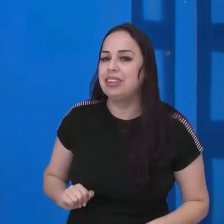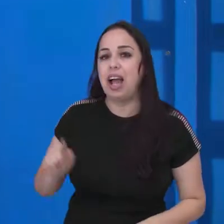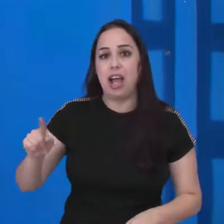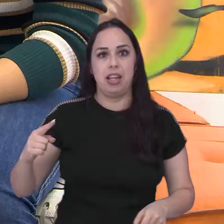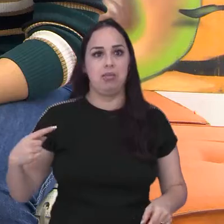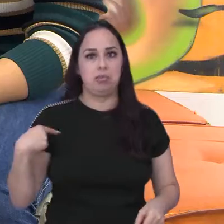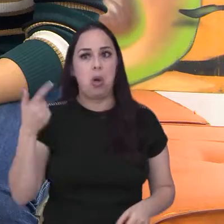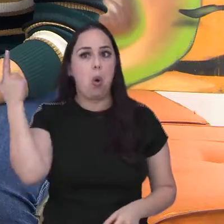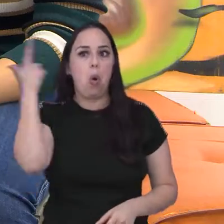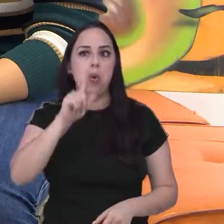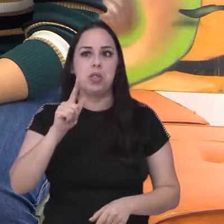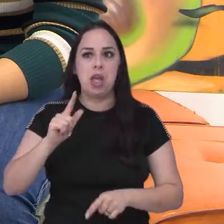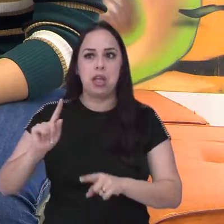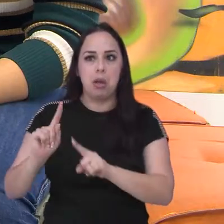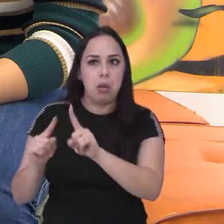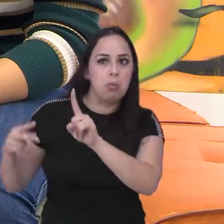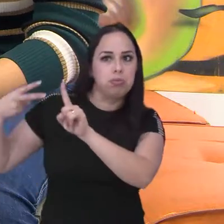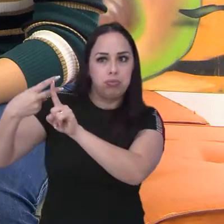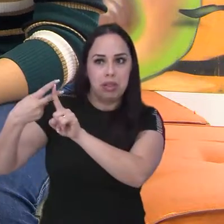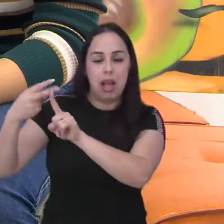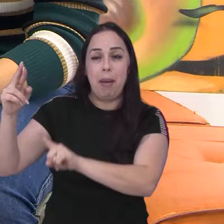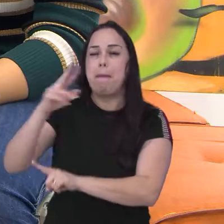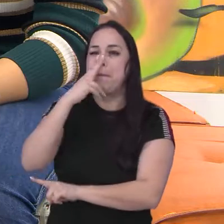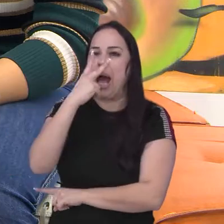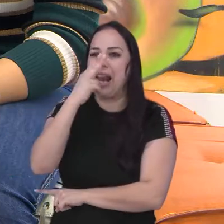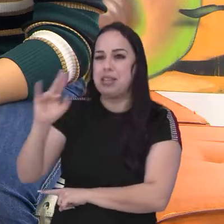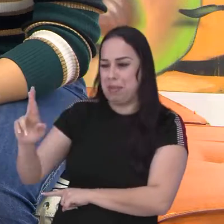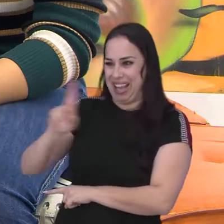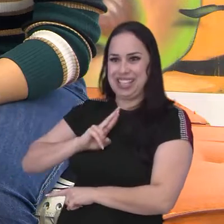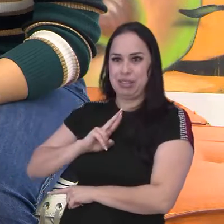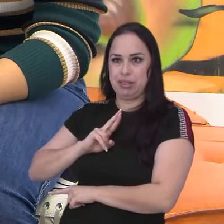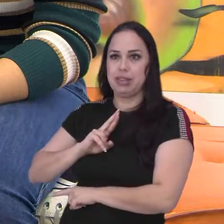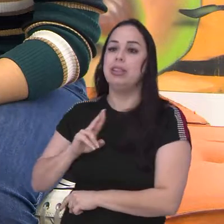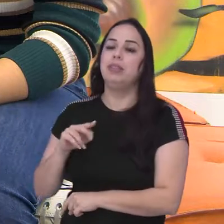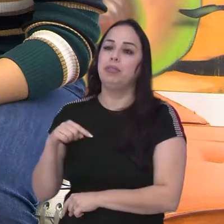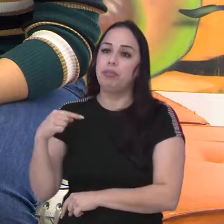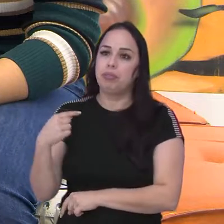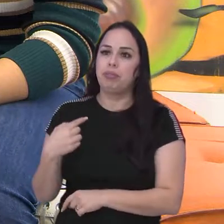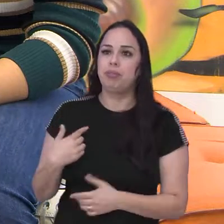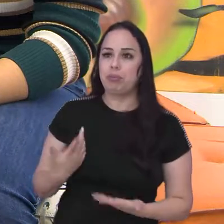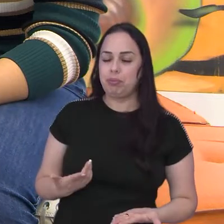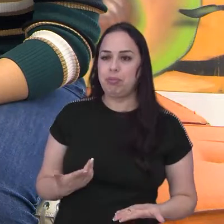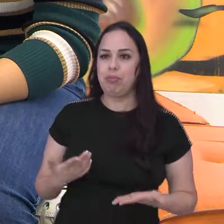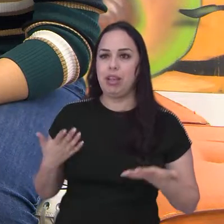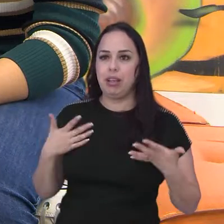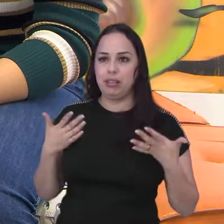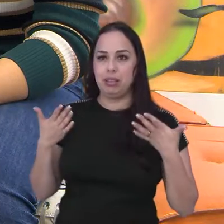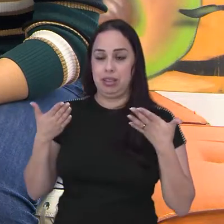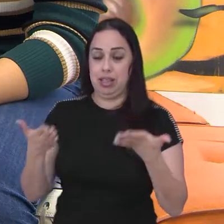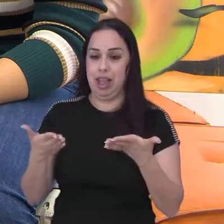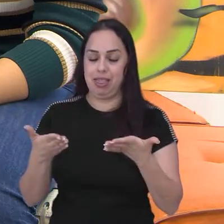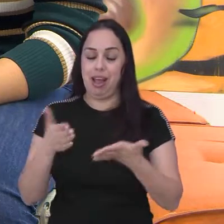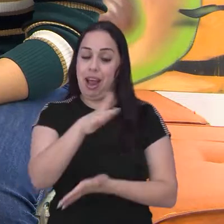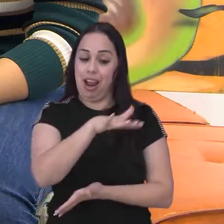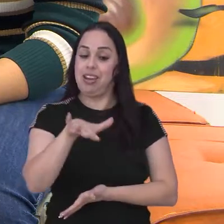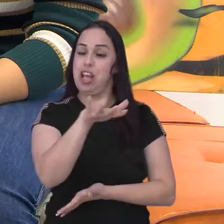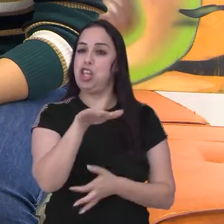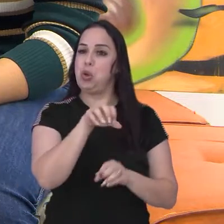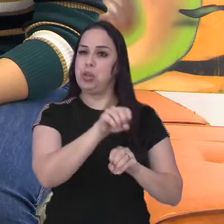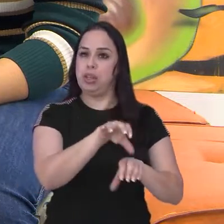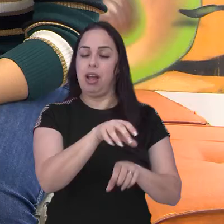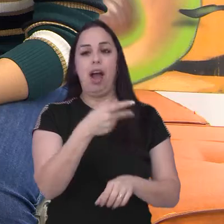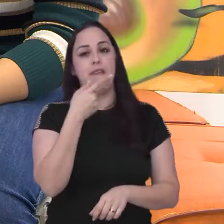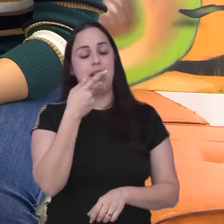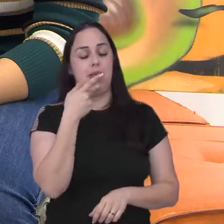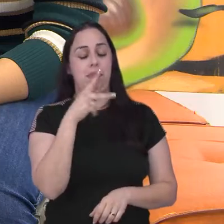superar aquilo que é a resposta, né? Que chama de resposta, né? Então aí quando a gente vai para essa área de